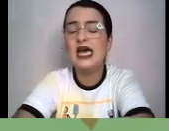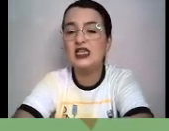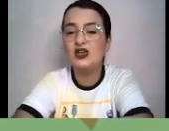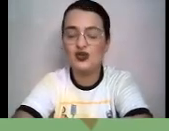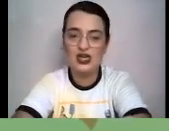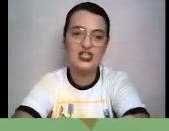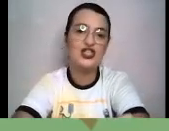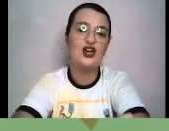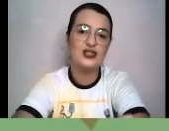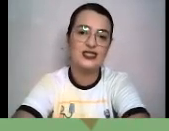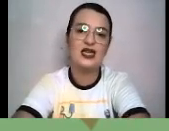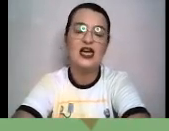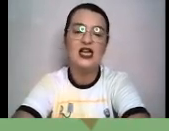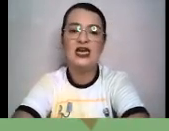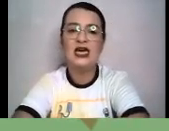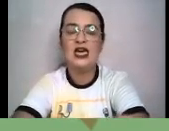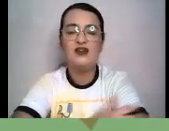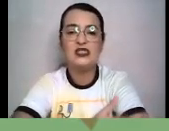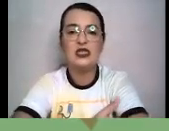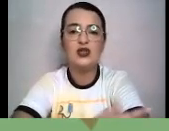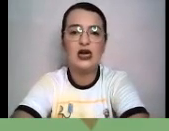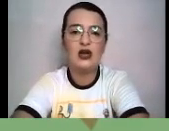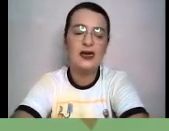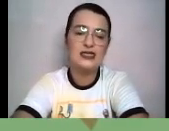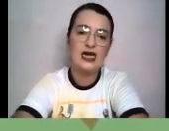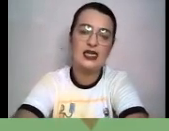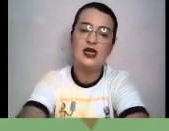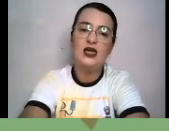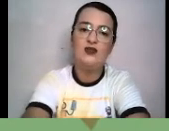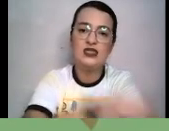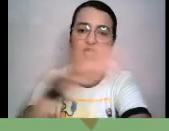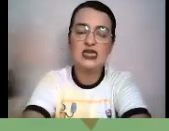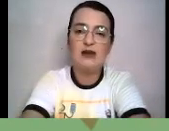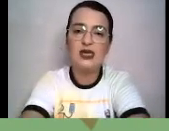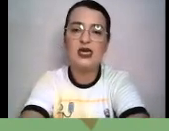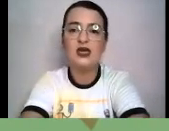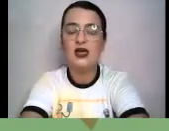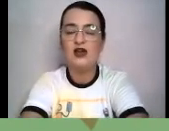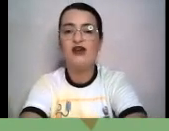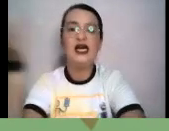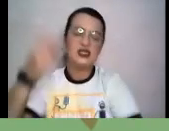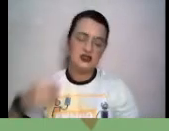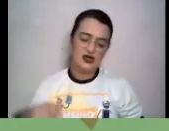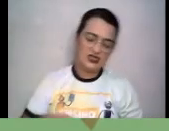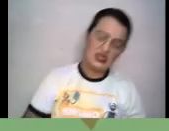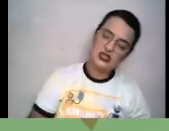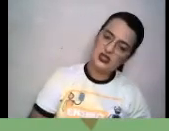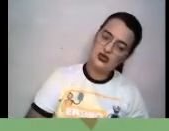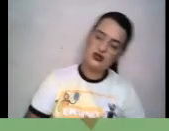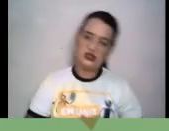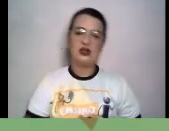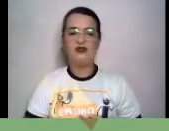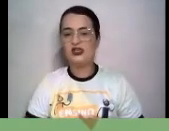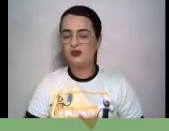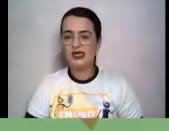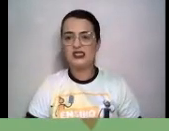Rivalidades étnico-religiosas, né? Revisando na aula passada, vocês sabem que várias e várias